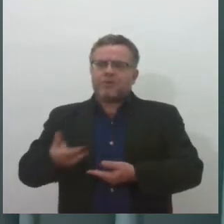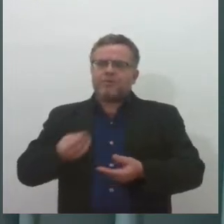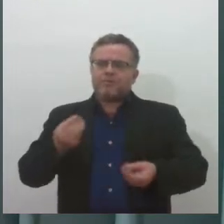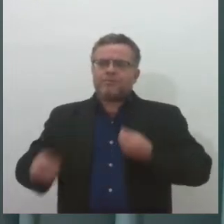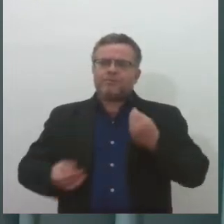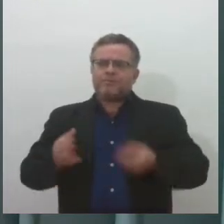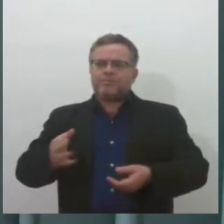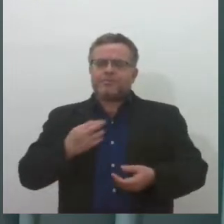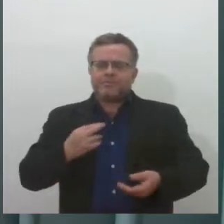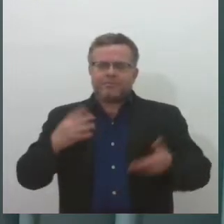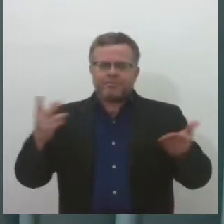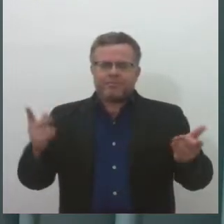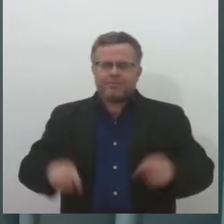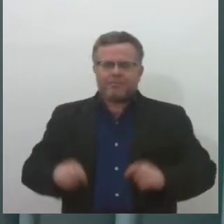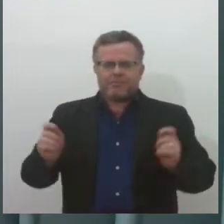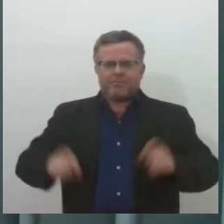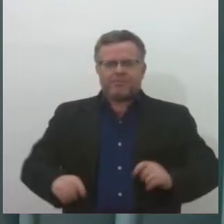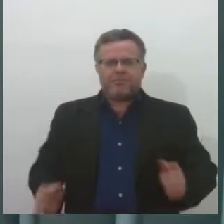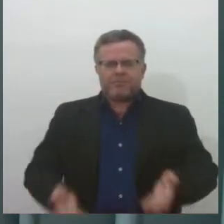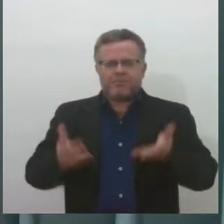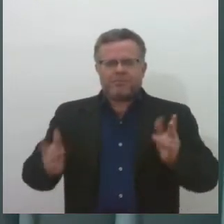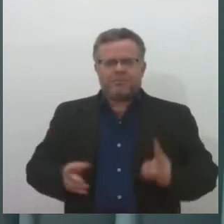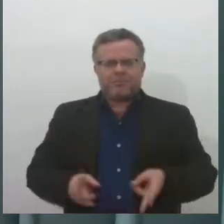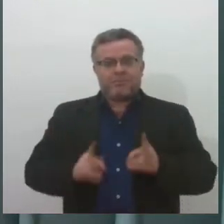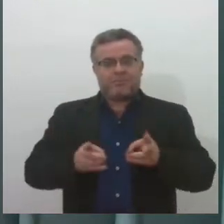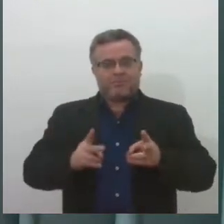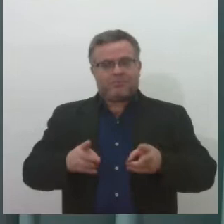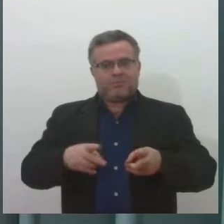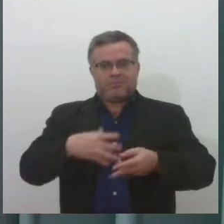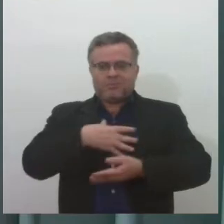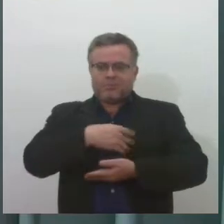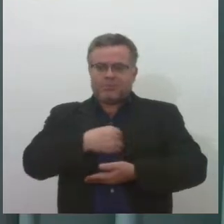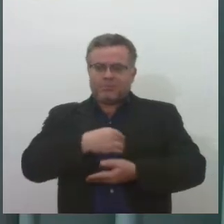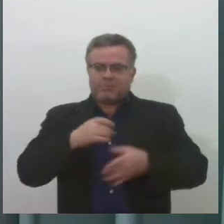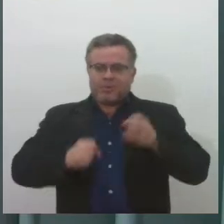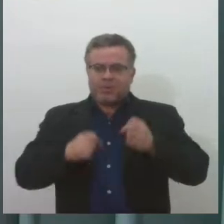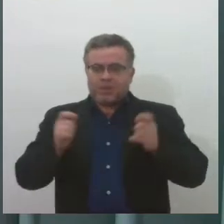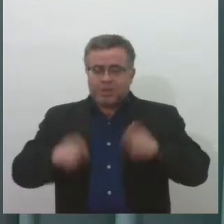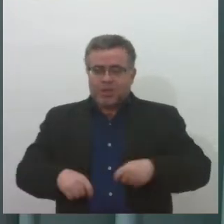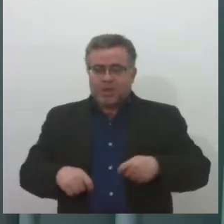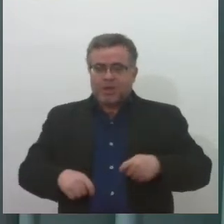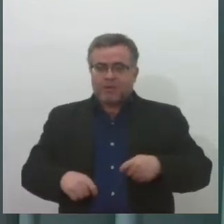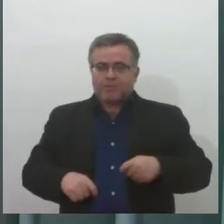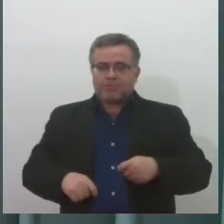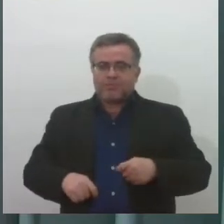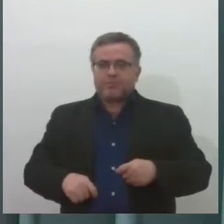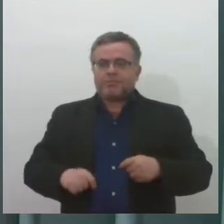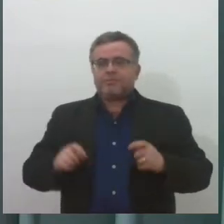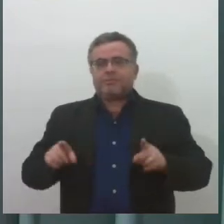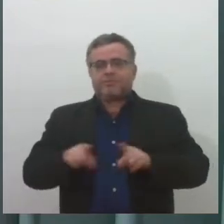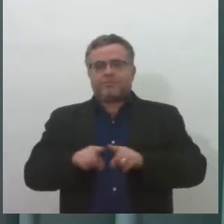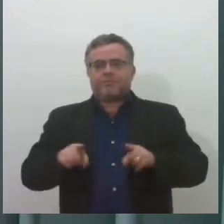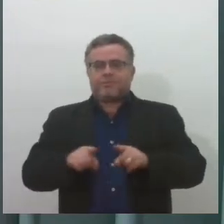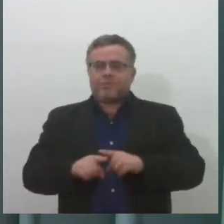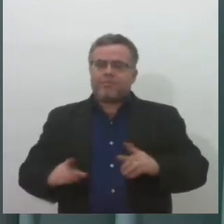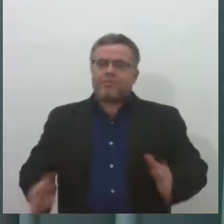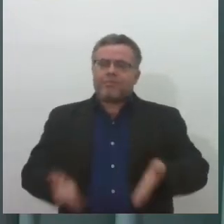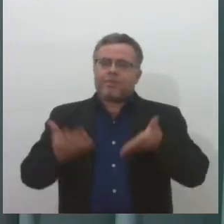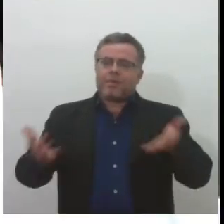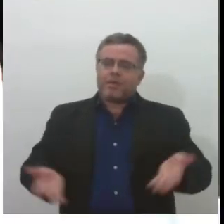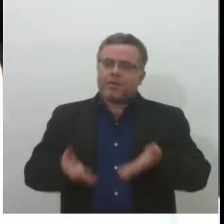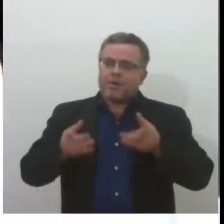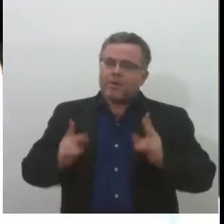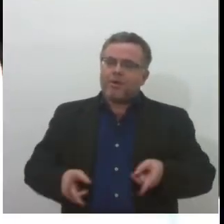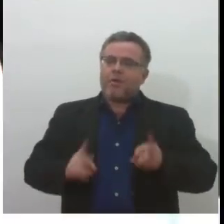Existe alguma forma de estimular a chegada do leite materno e tem a maneira mais